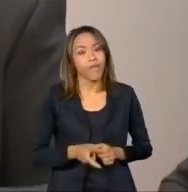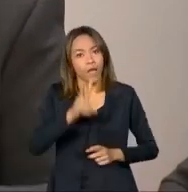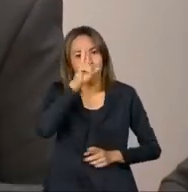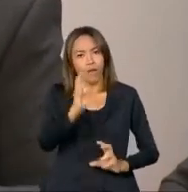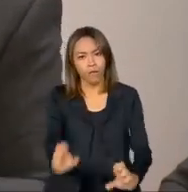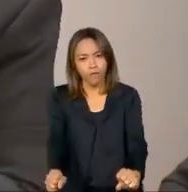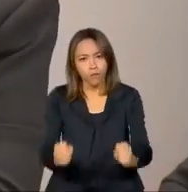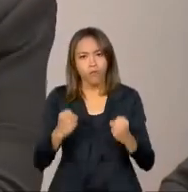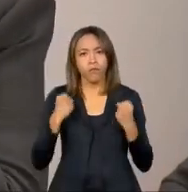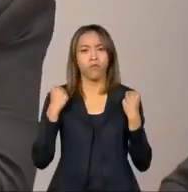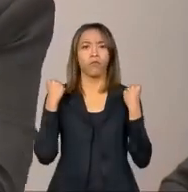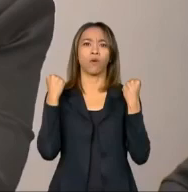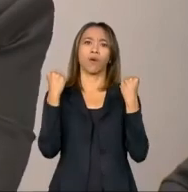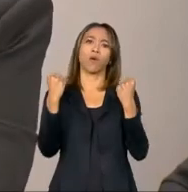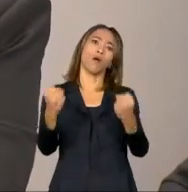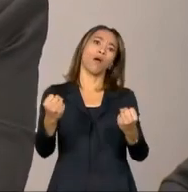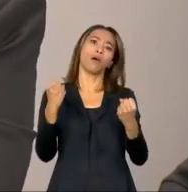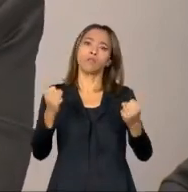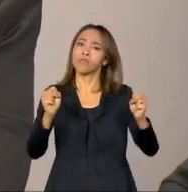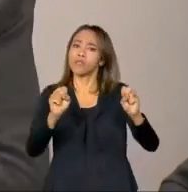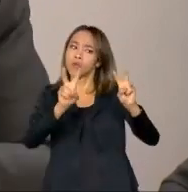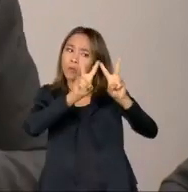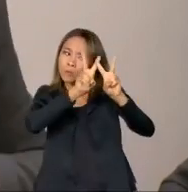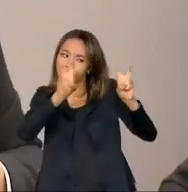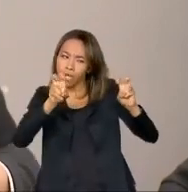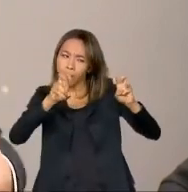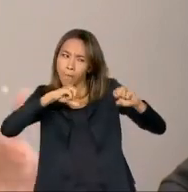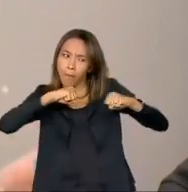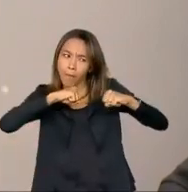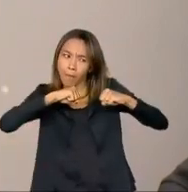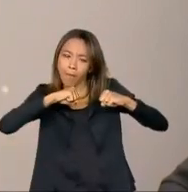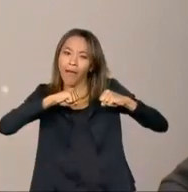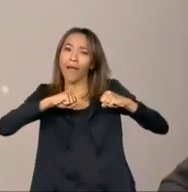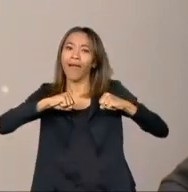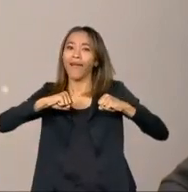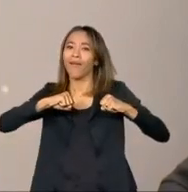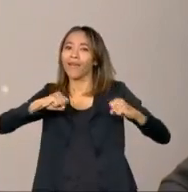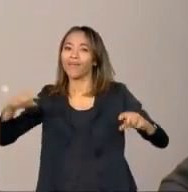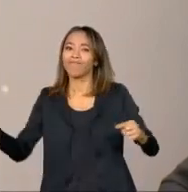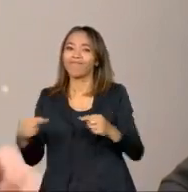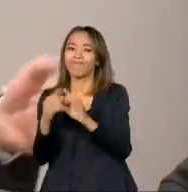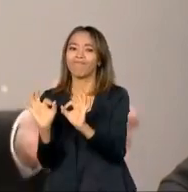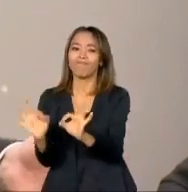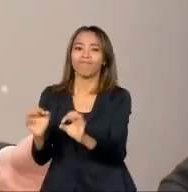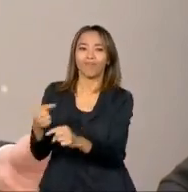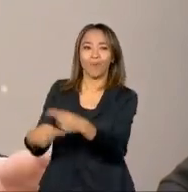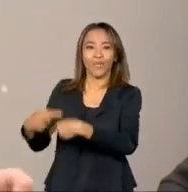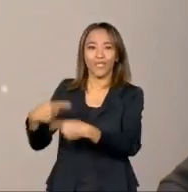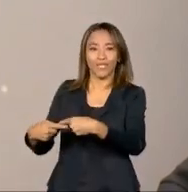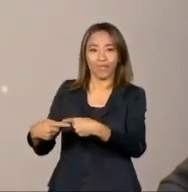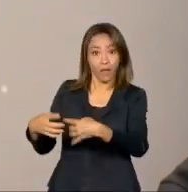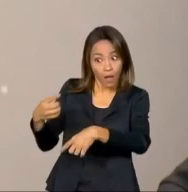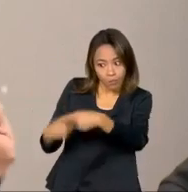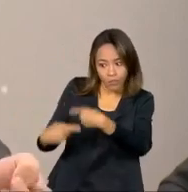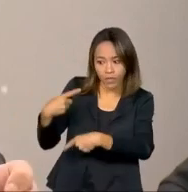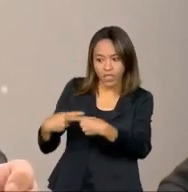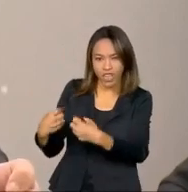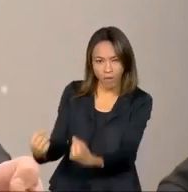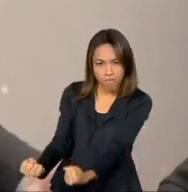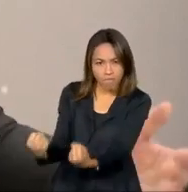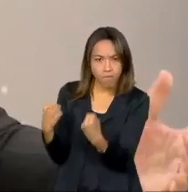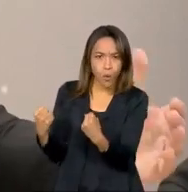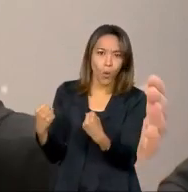força de um determinado assunto tem muito a ver com a sua força política. Se a força política é